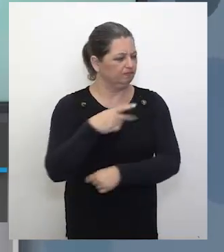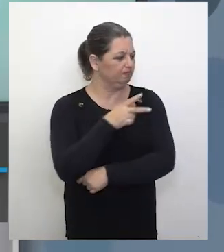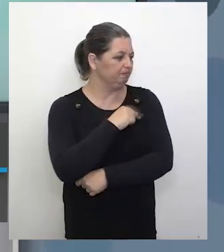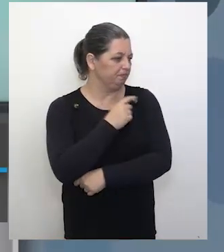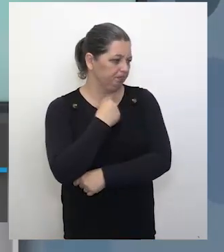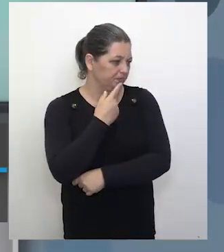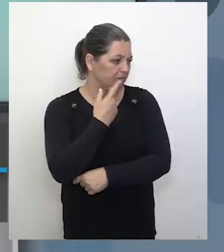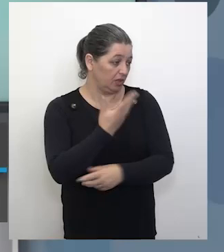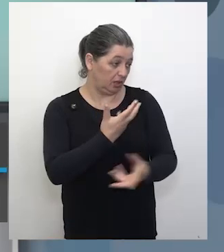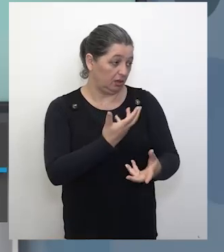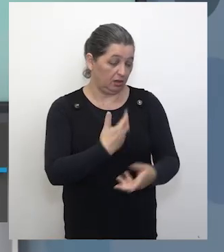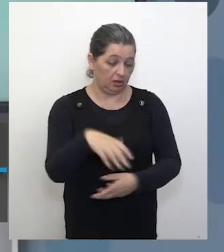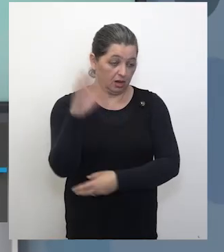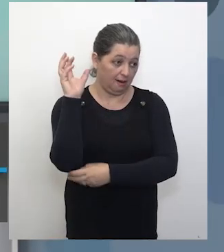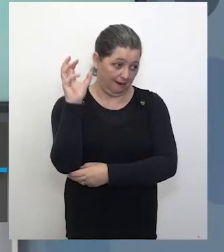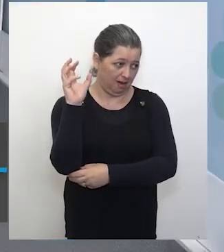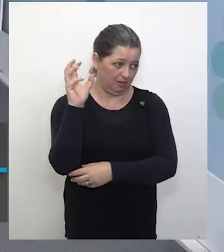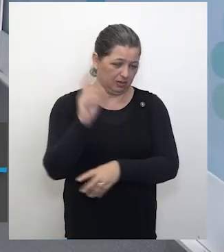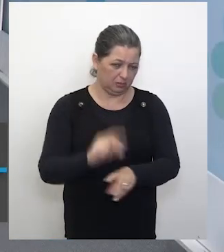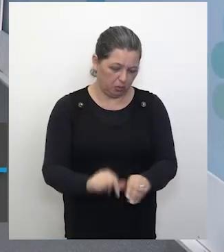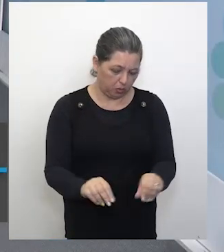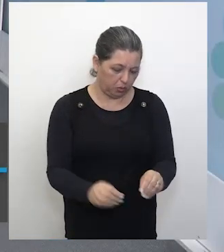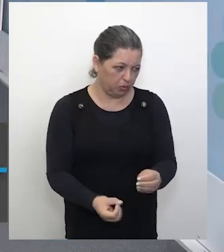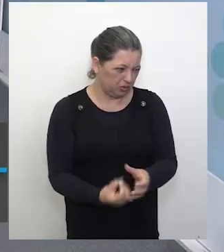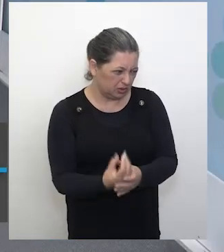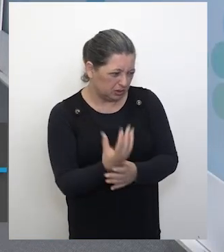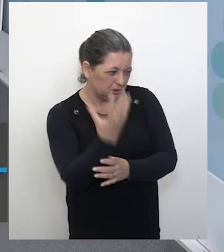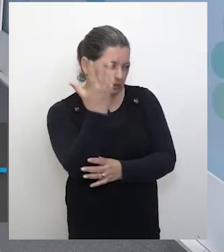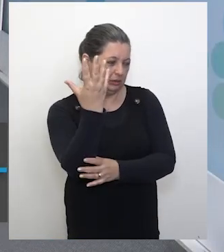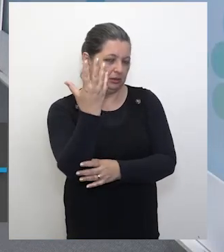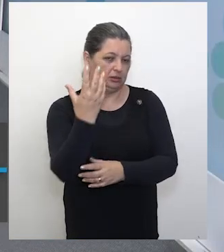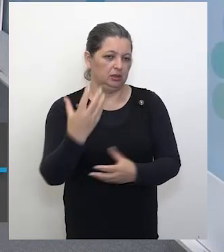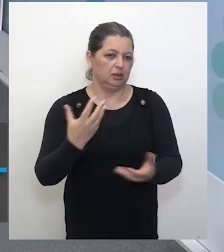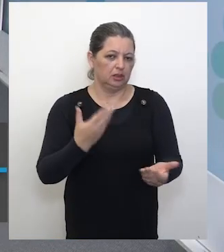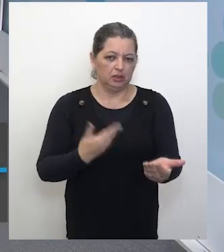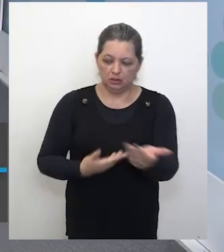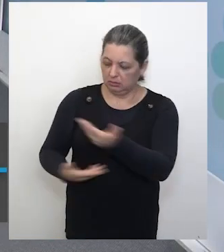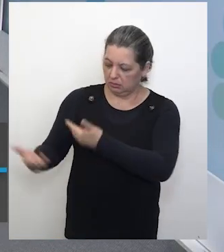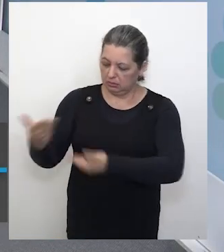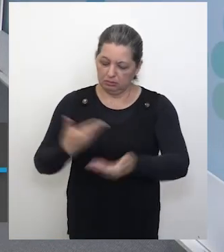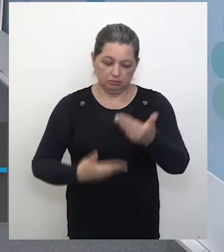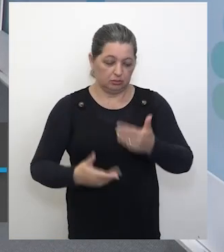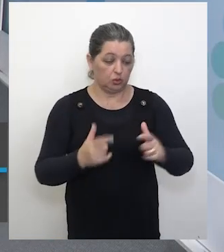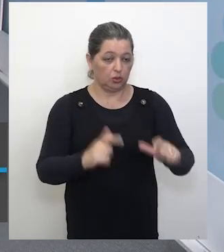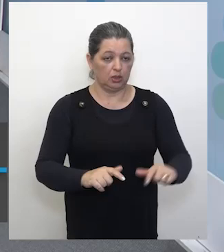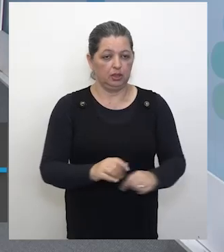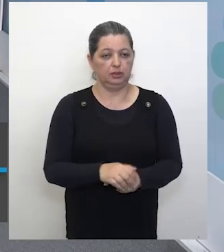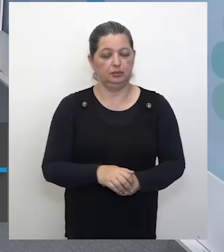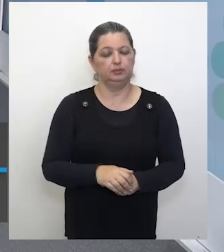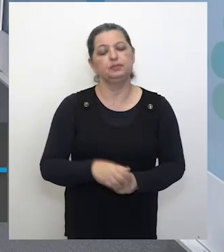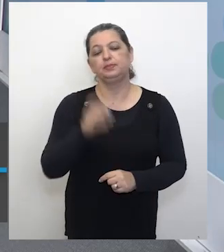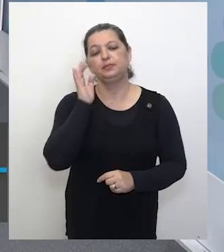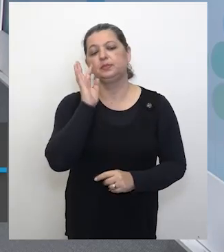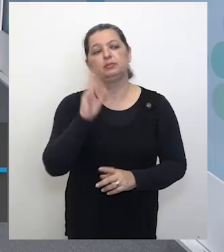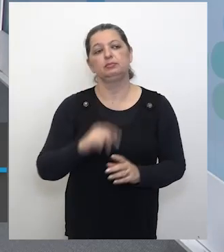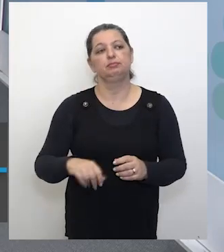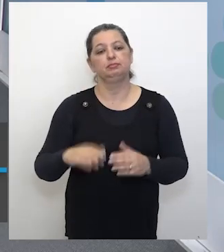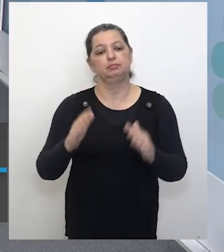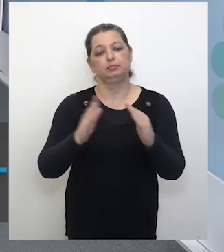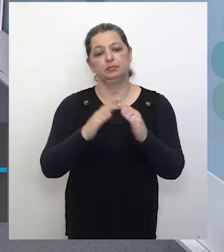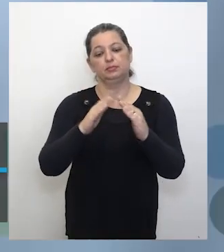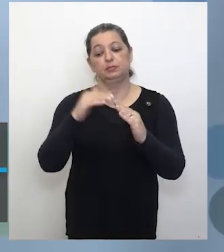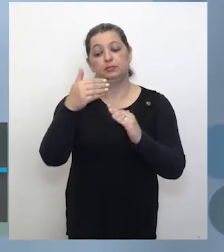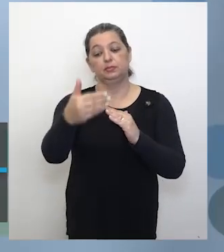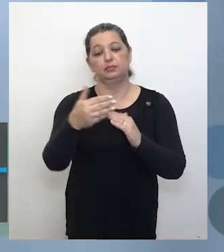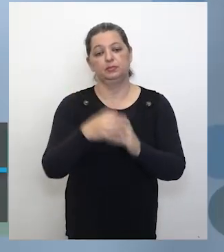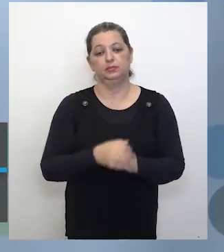eu queria plantar uma árvore. Será que não dá para a gente compartilhar aqui esse espaço? Vamos supor que na frente dessa casa nós